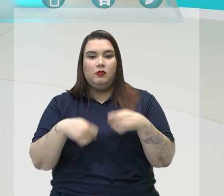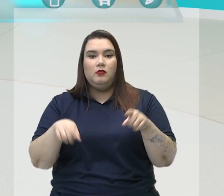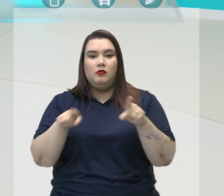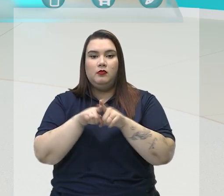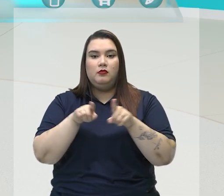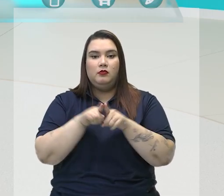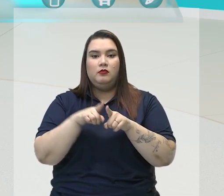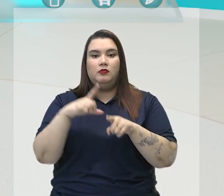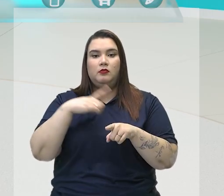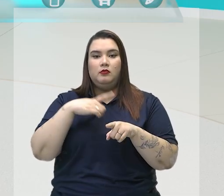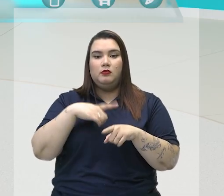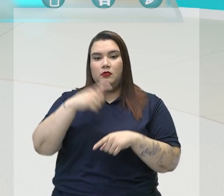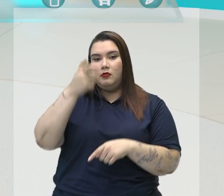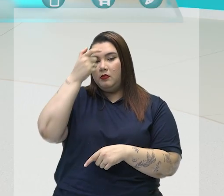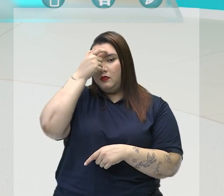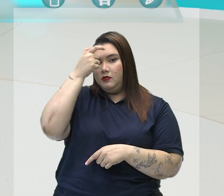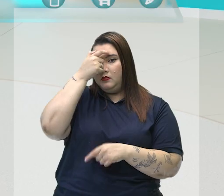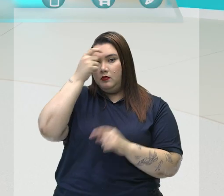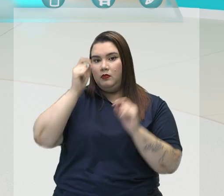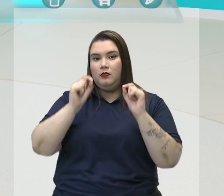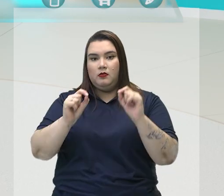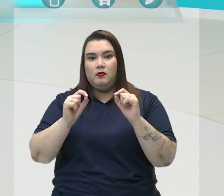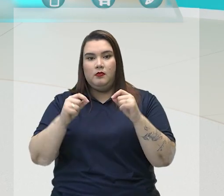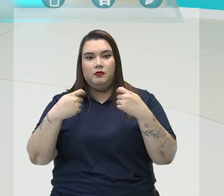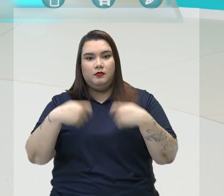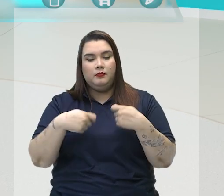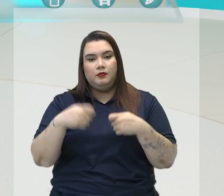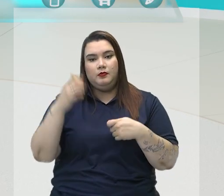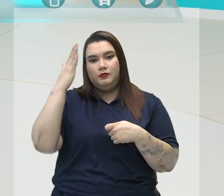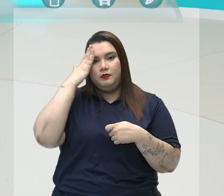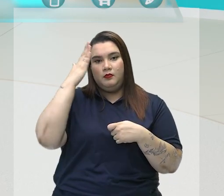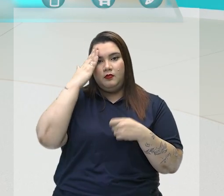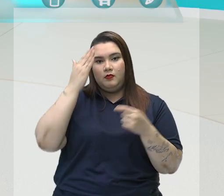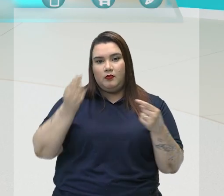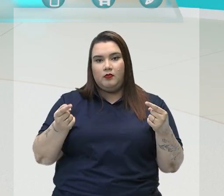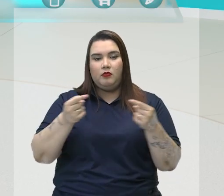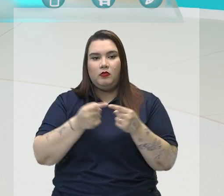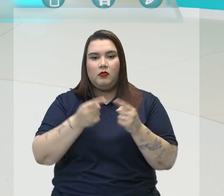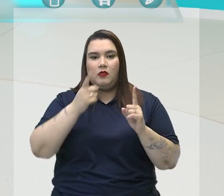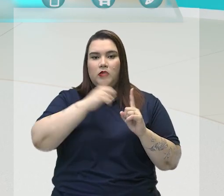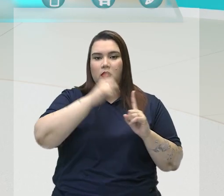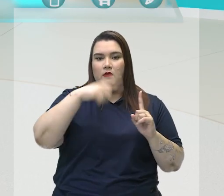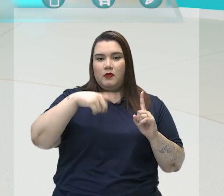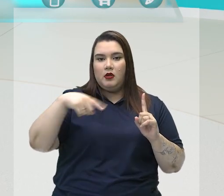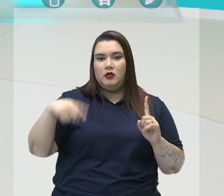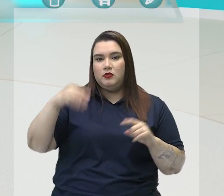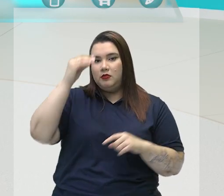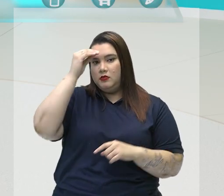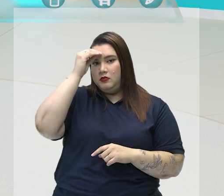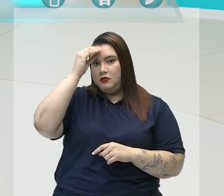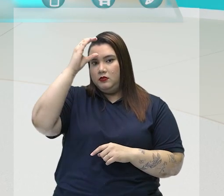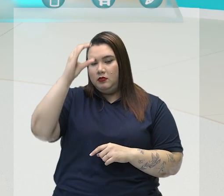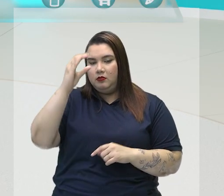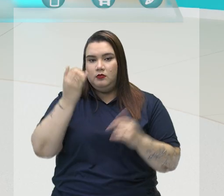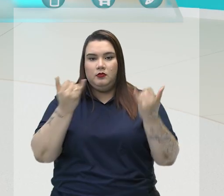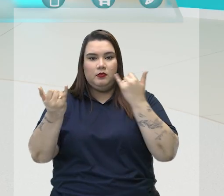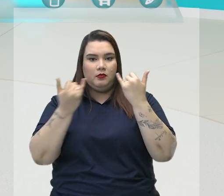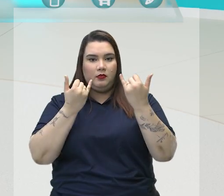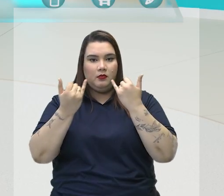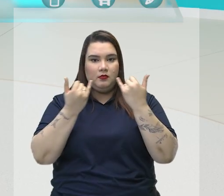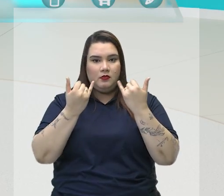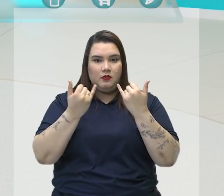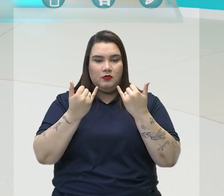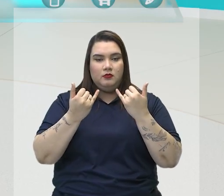a consciência que é necessário saber lidar com essa variedade de conhecimento, de